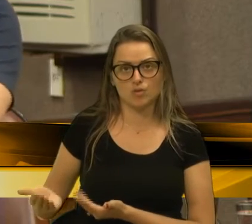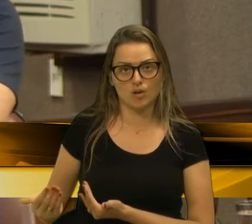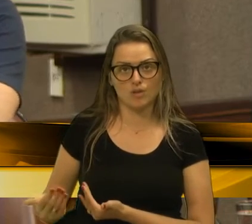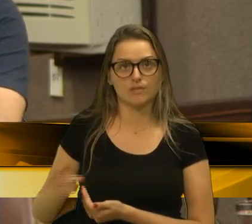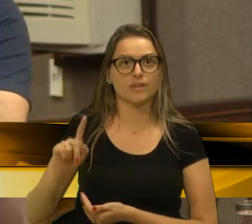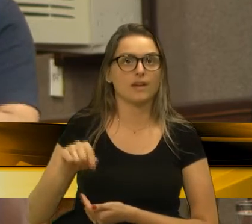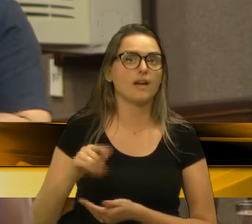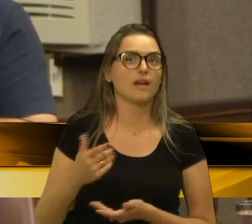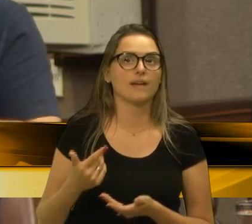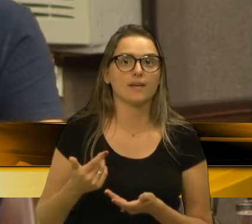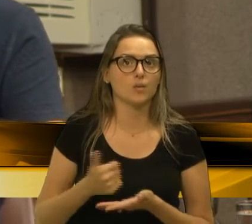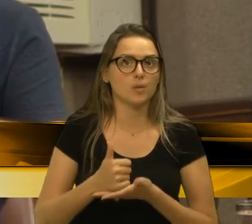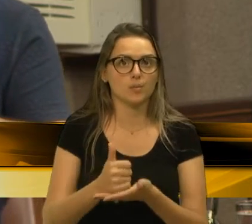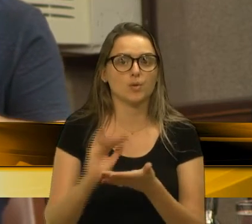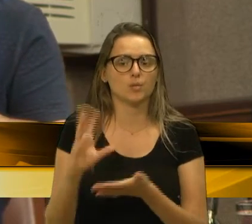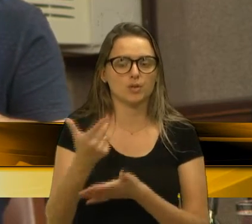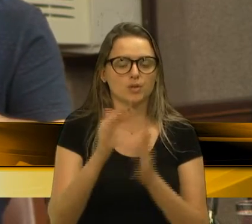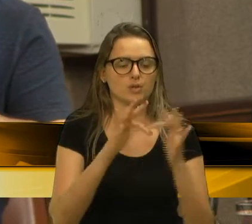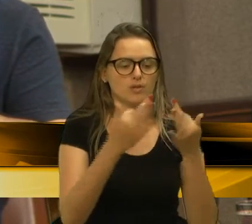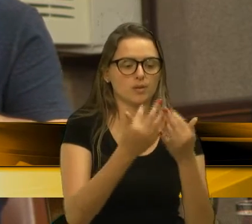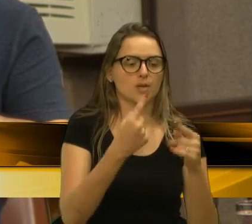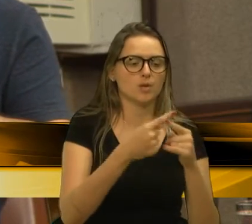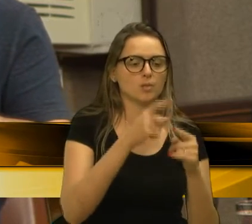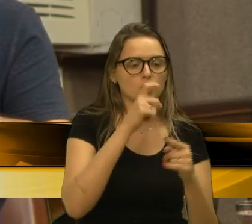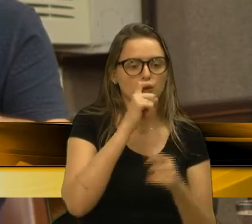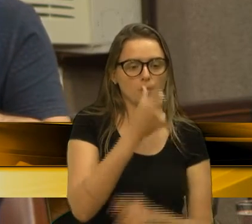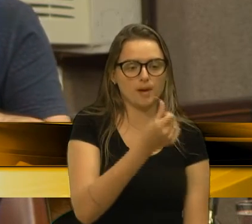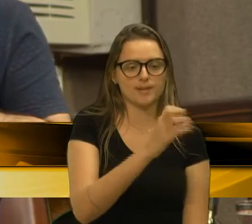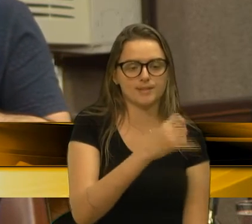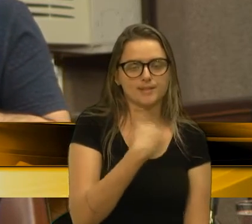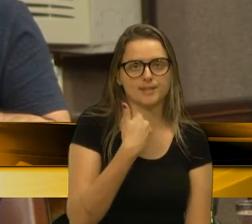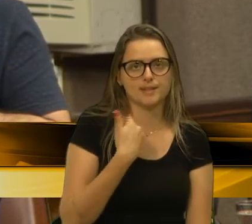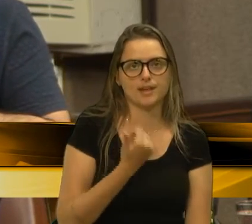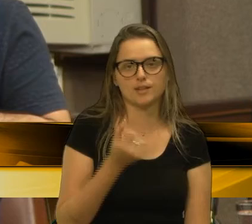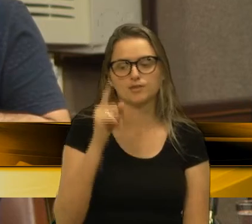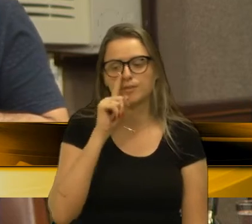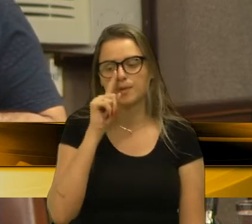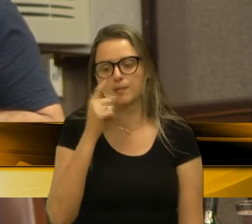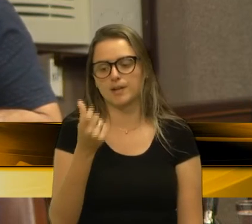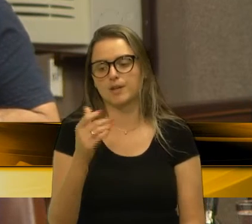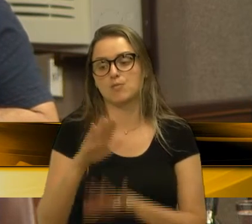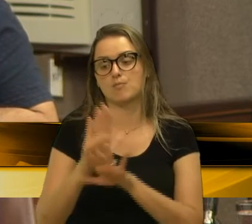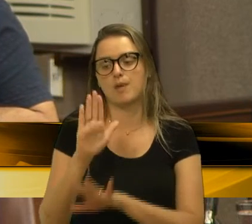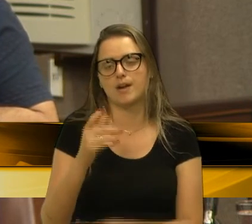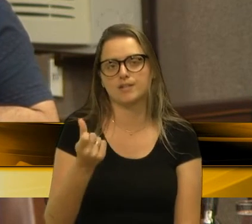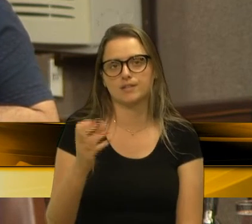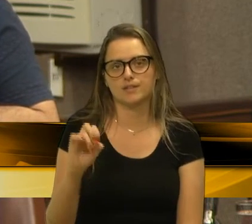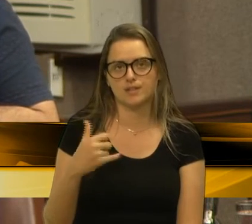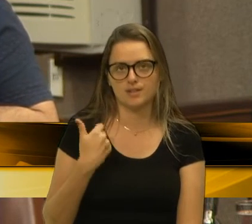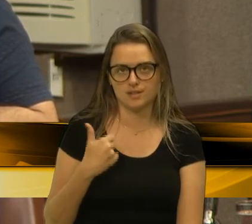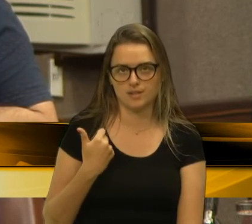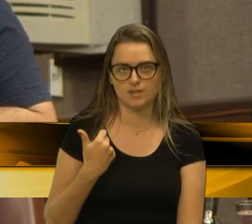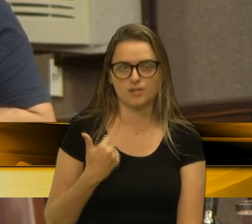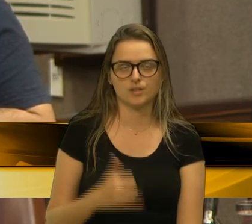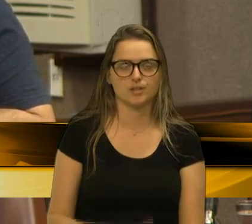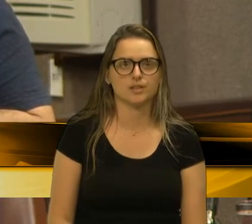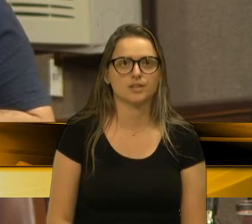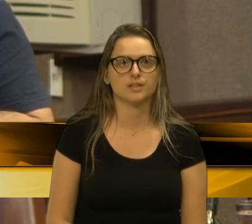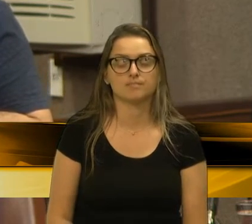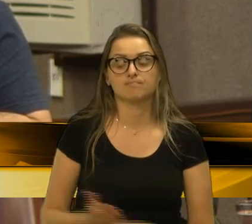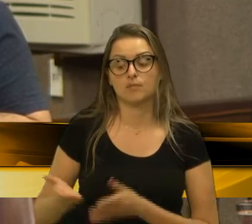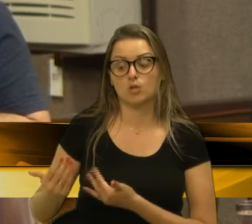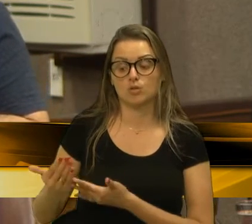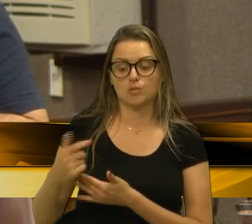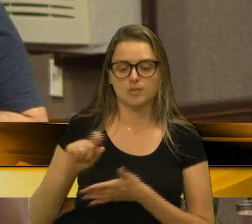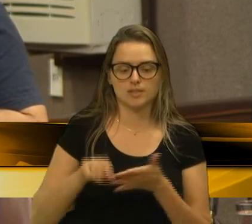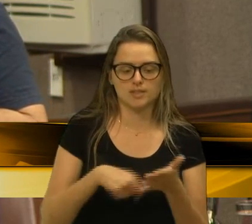sustento da família, porque o pai já está com 60 anos, a mãe já está com 60 anos acima, e esse jovem tem que